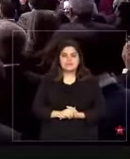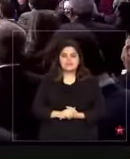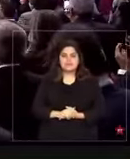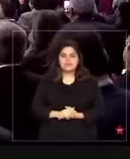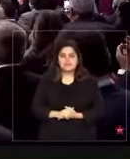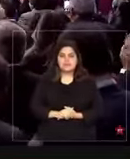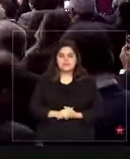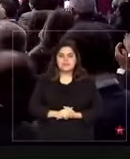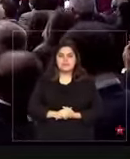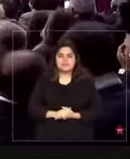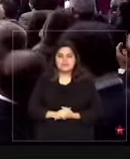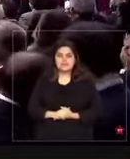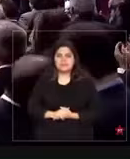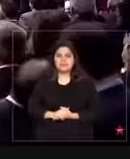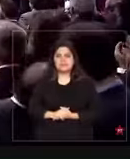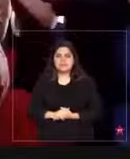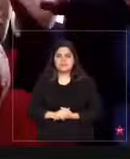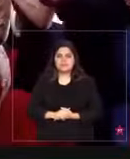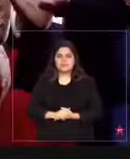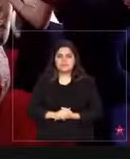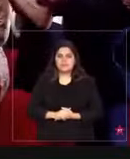TSE.